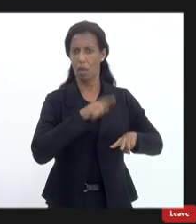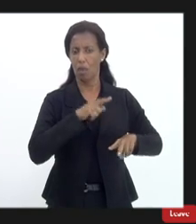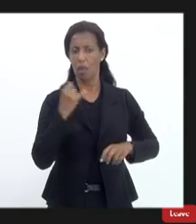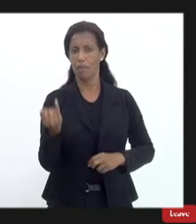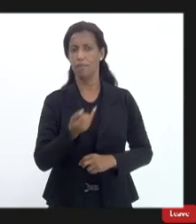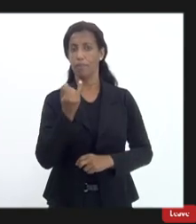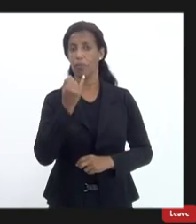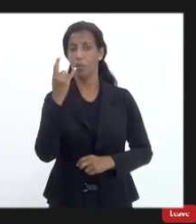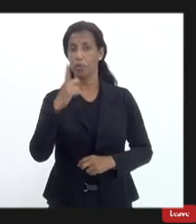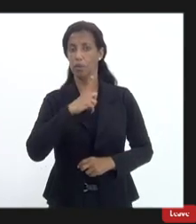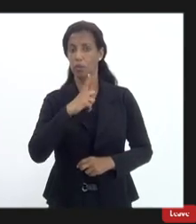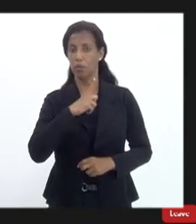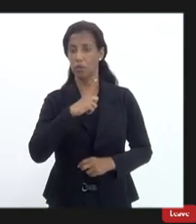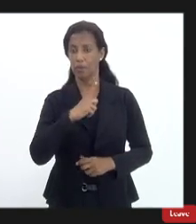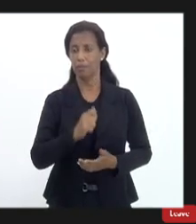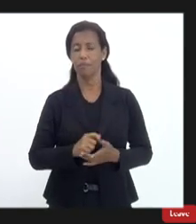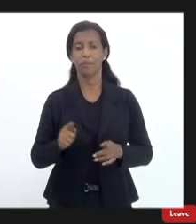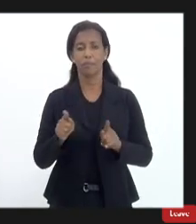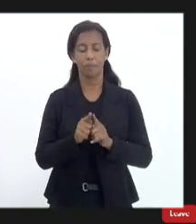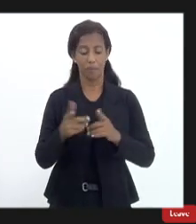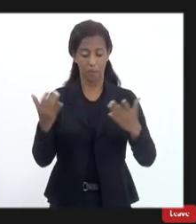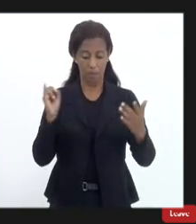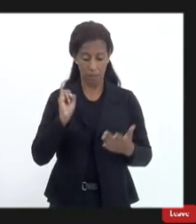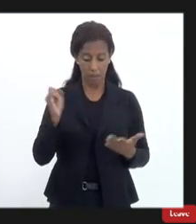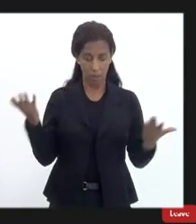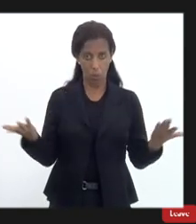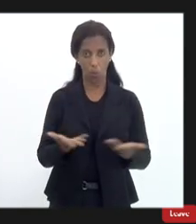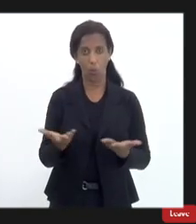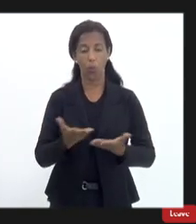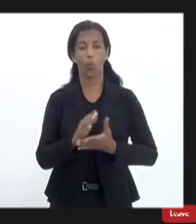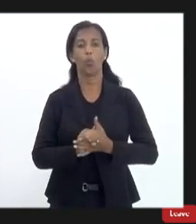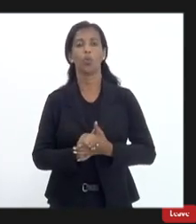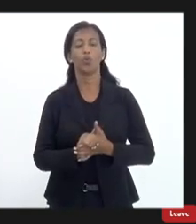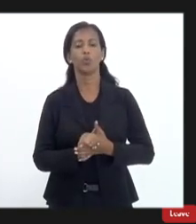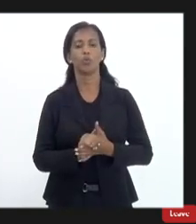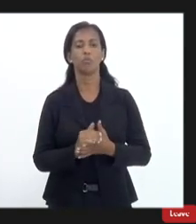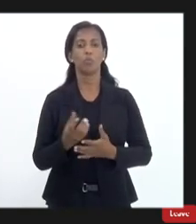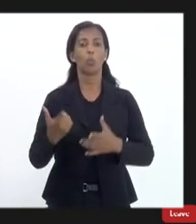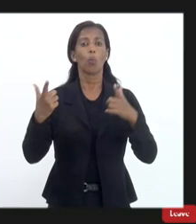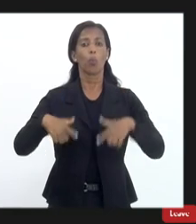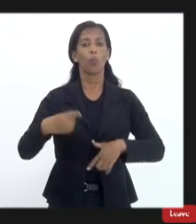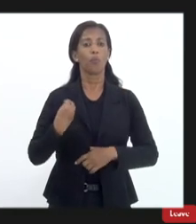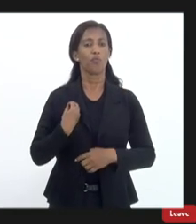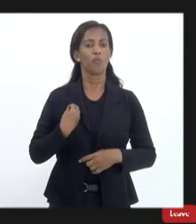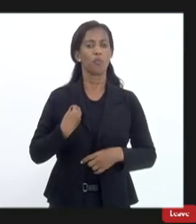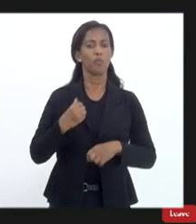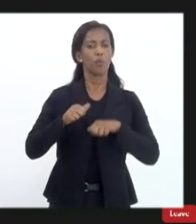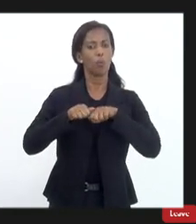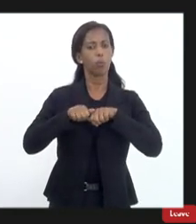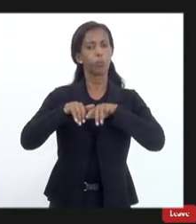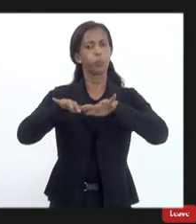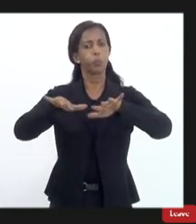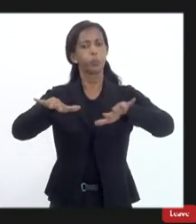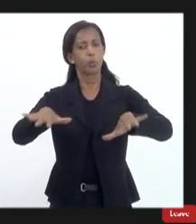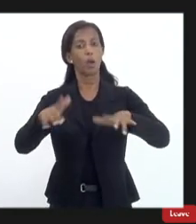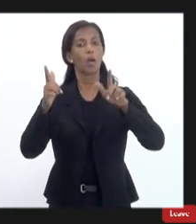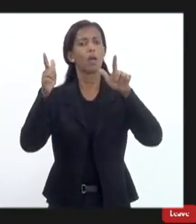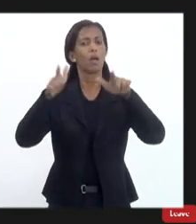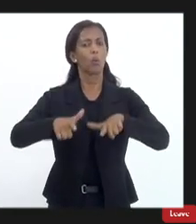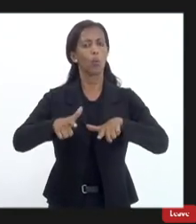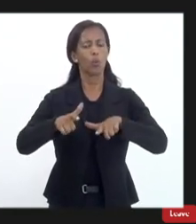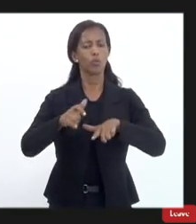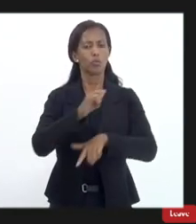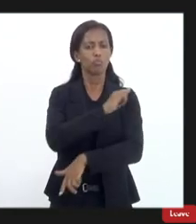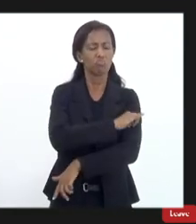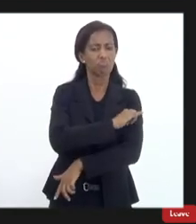a gente precisa considerar se hoje, né, no estágio que a gente encontra de contaminação, né, aonde o Rio de